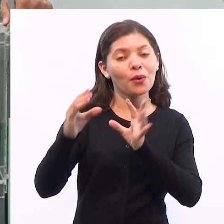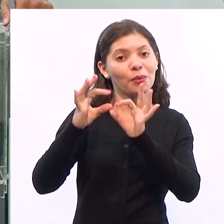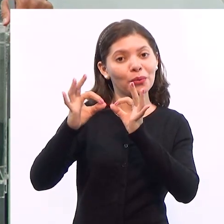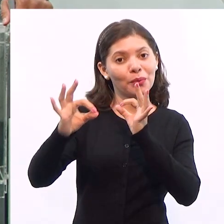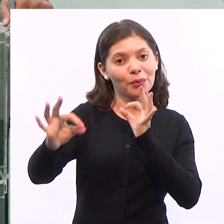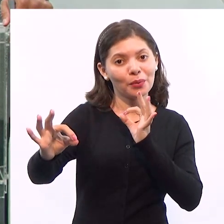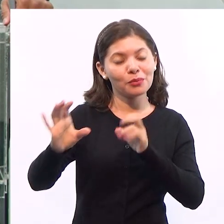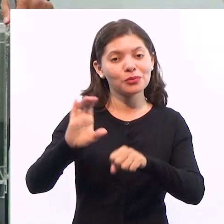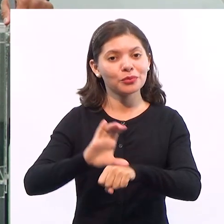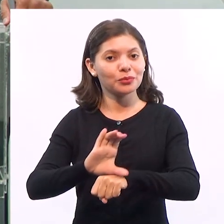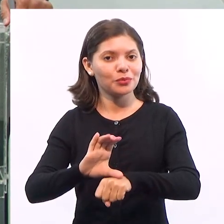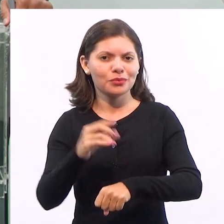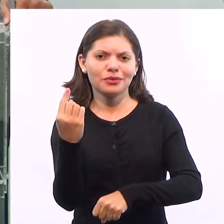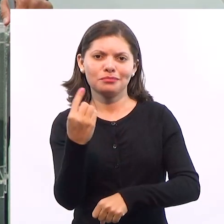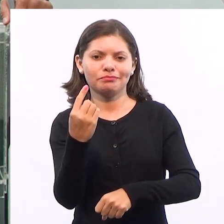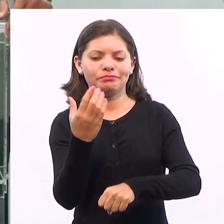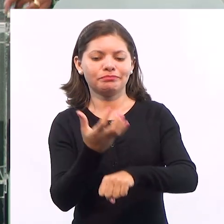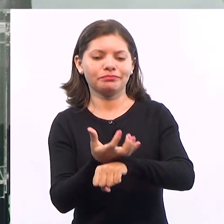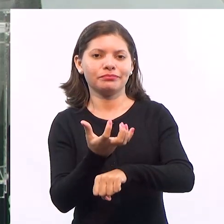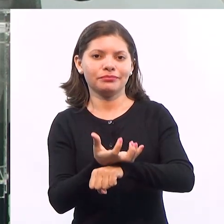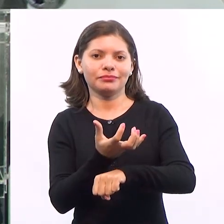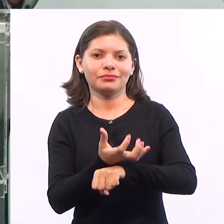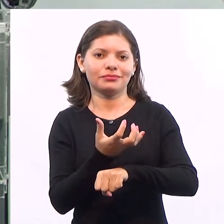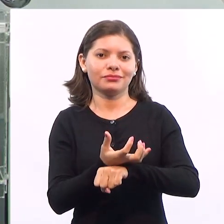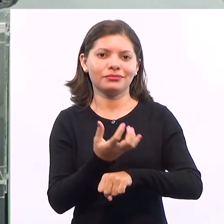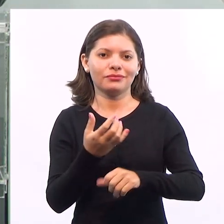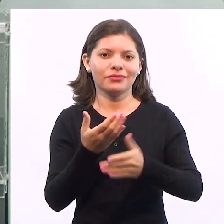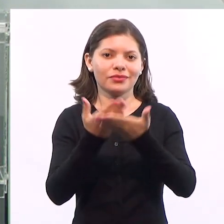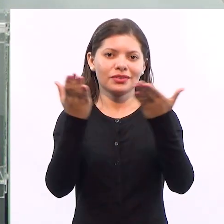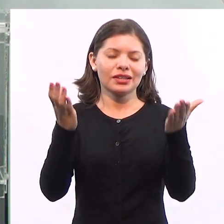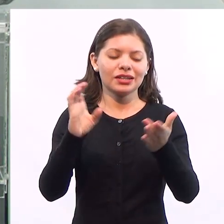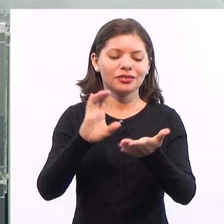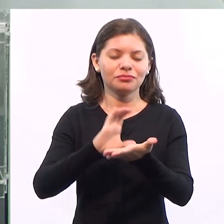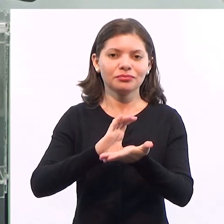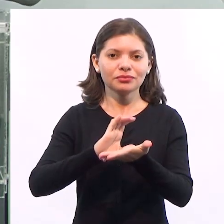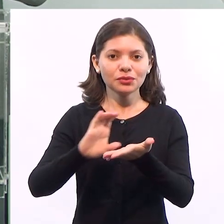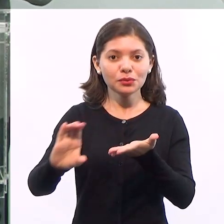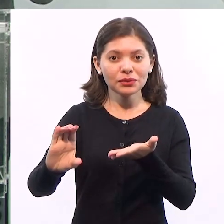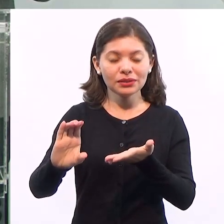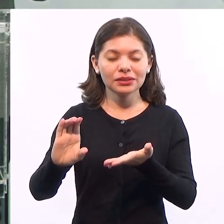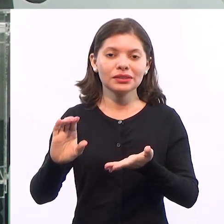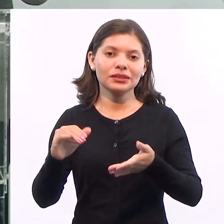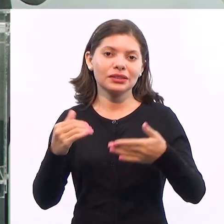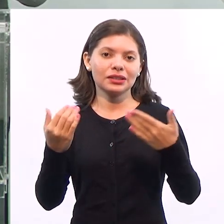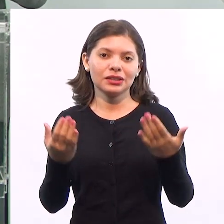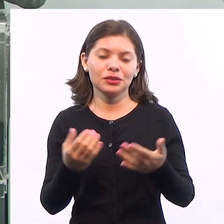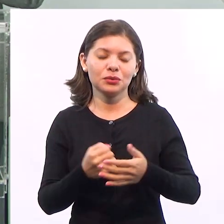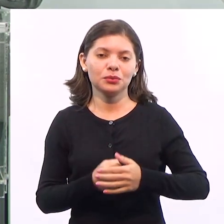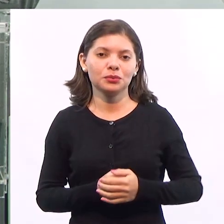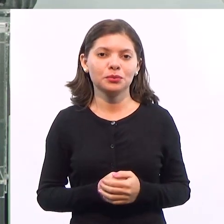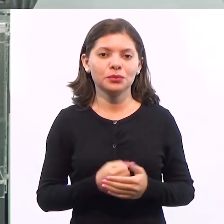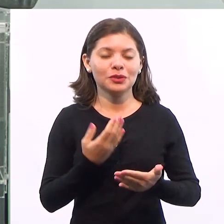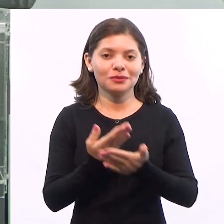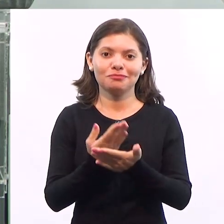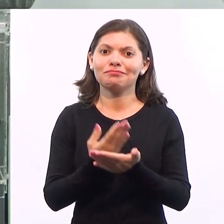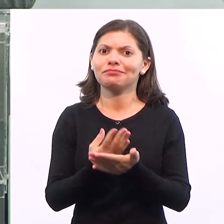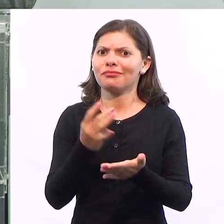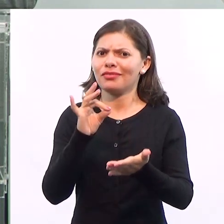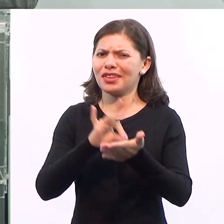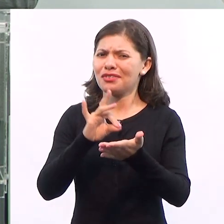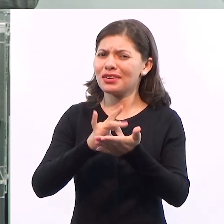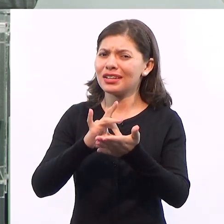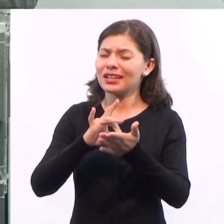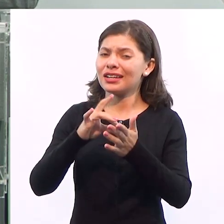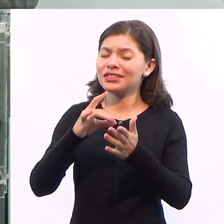no início, né? A primeira disciplina, que as primeiras disciplinas você está começando a estudar, então você vai começando a entender e falar, é verdade, aquilo que o professor